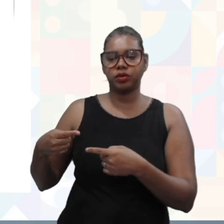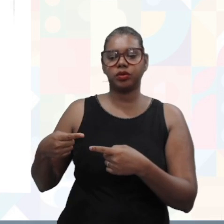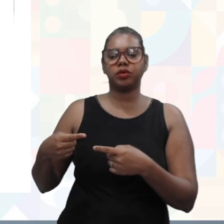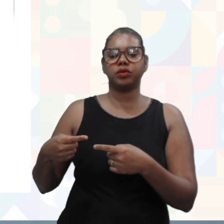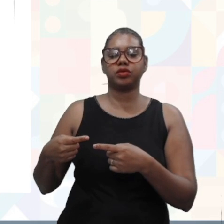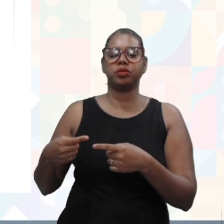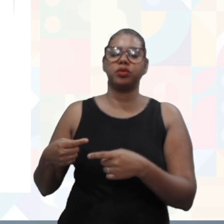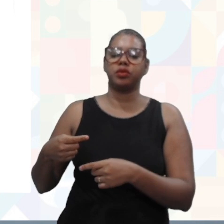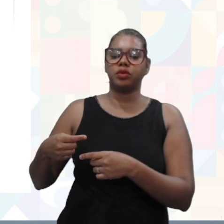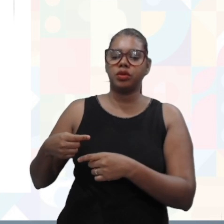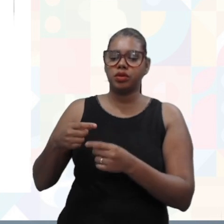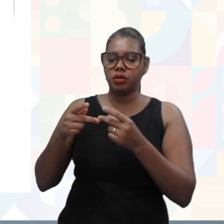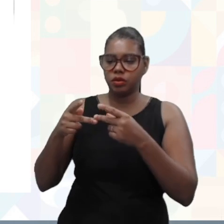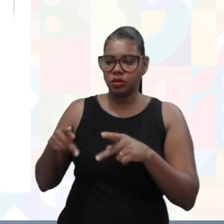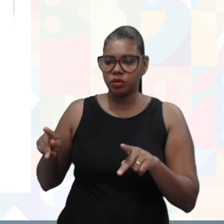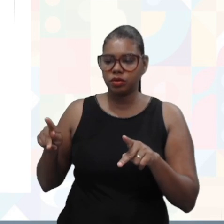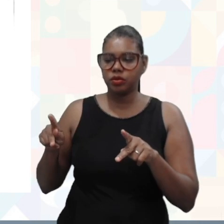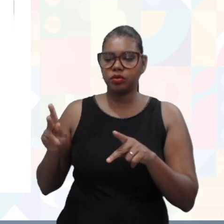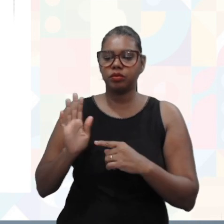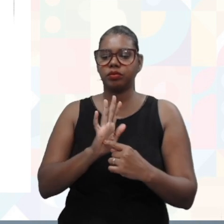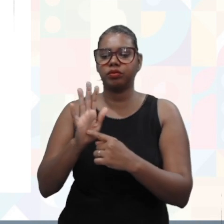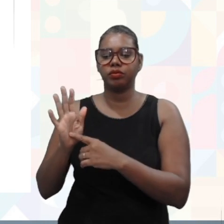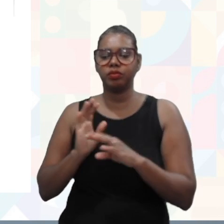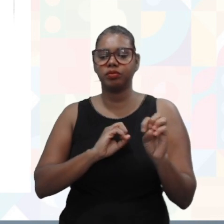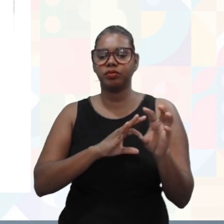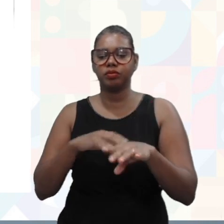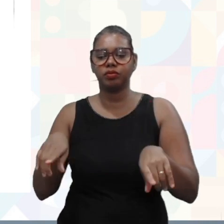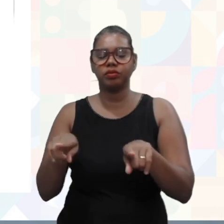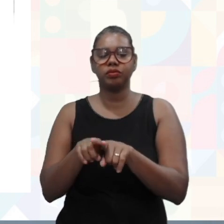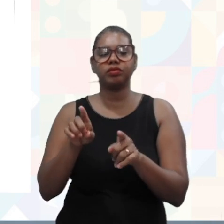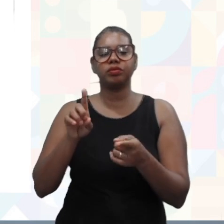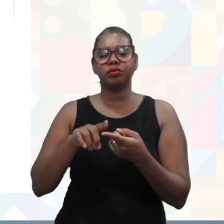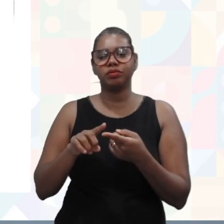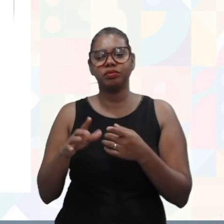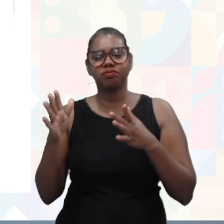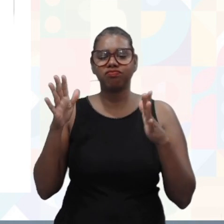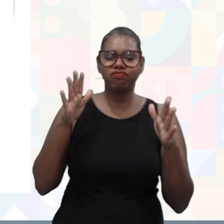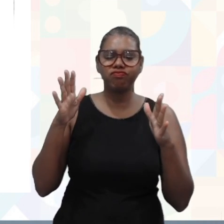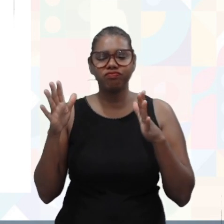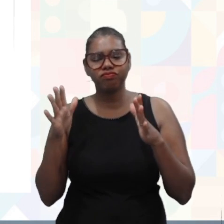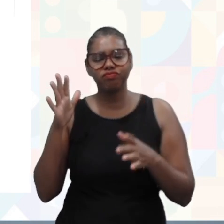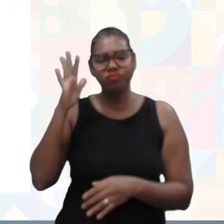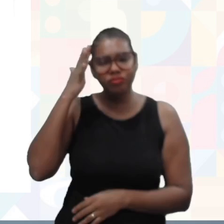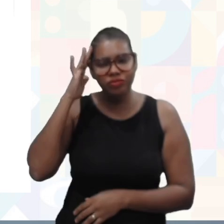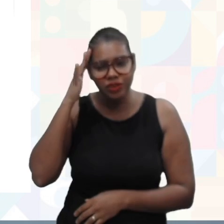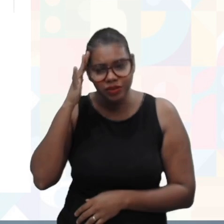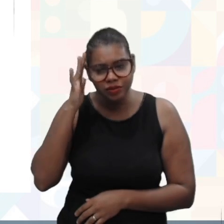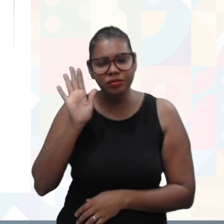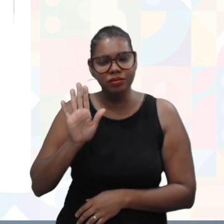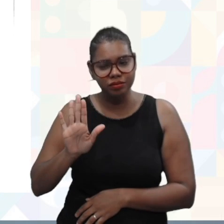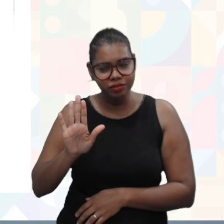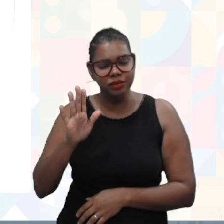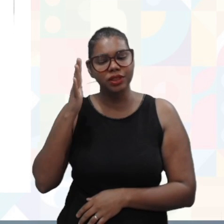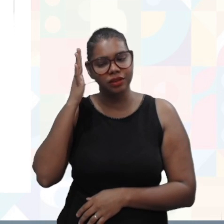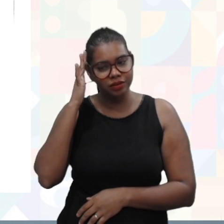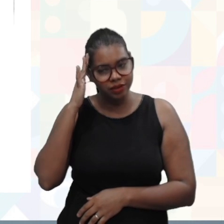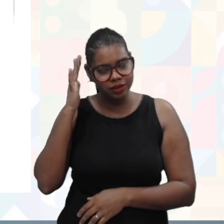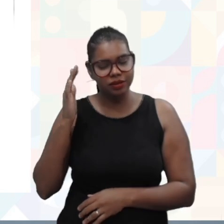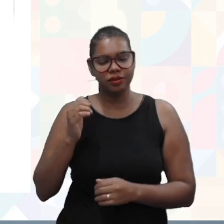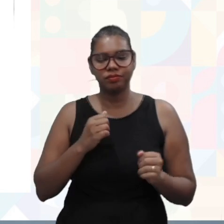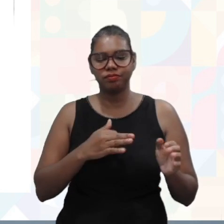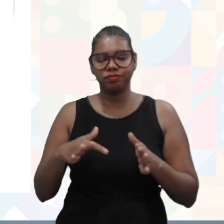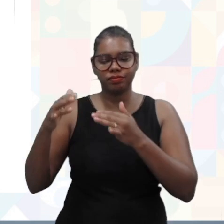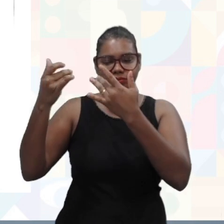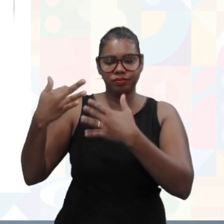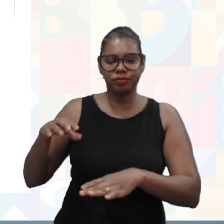se localizam nas políticas educacionais. Ficou um pouquinho confuso? Vocês vão entender muito mais quando a gente